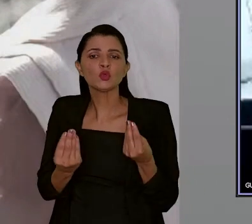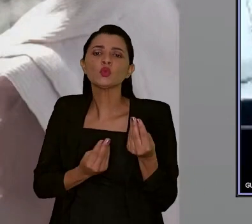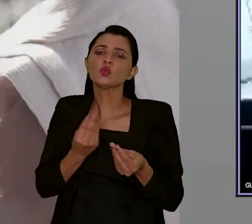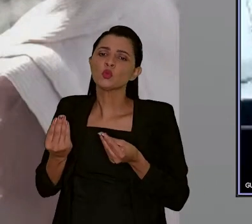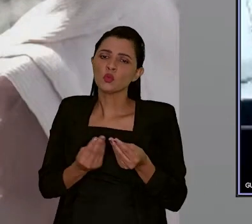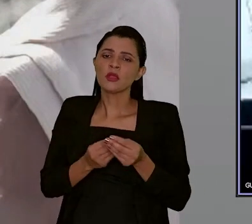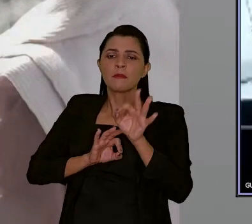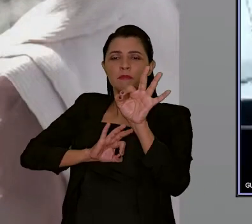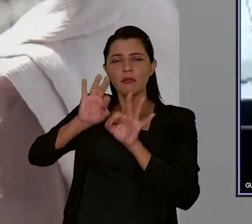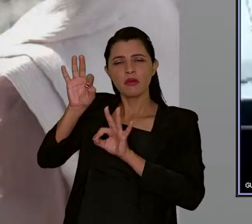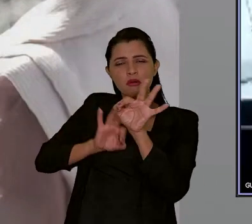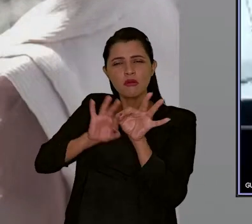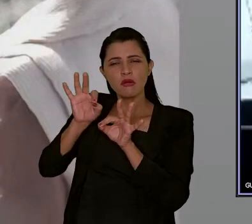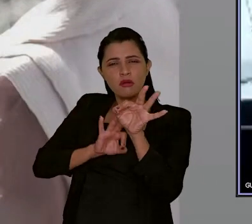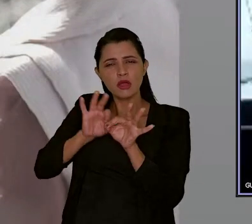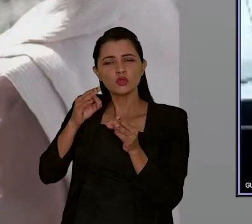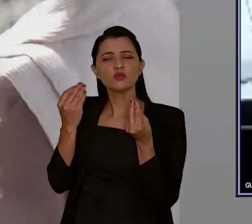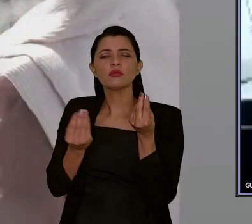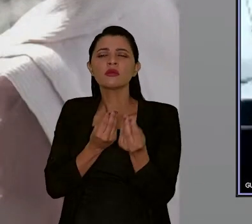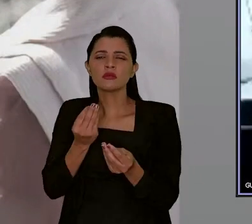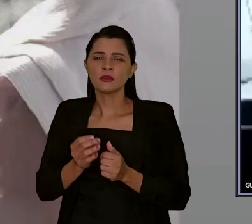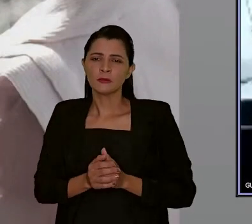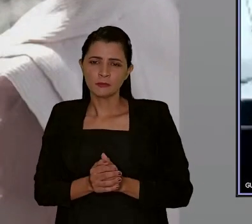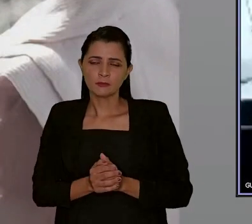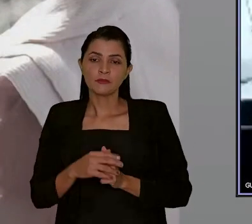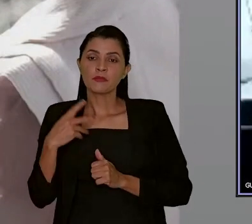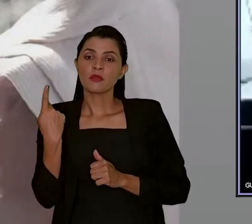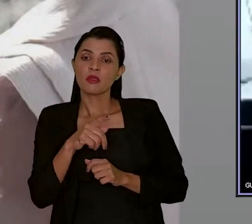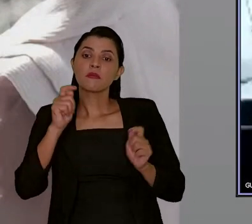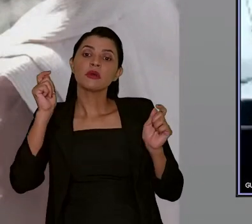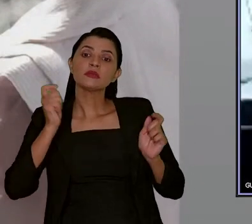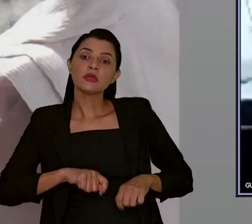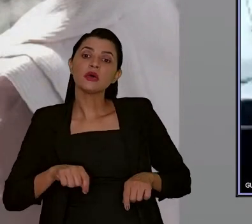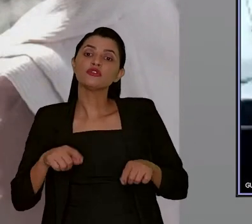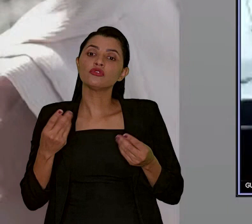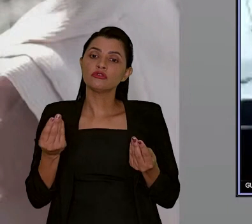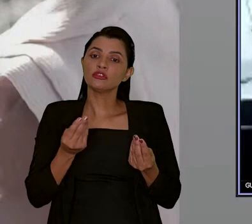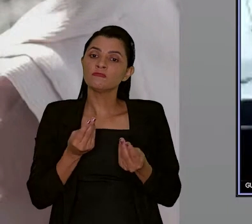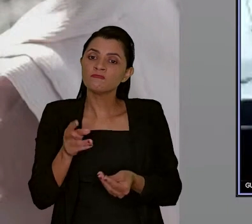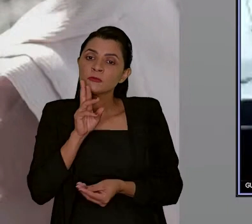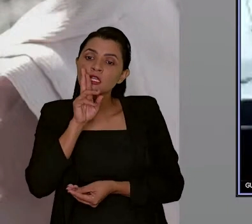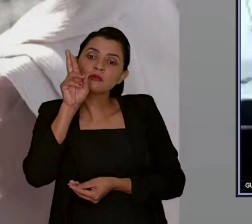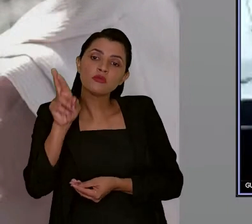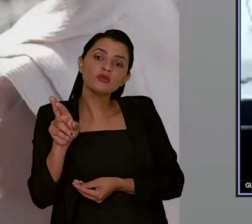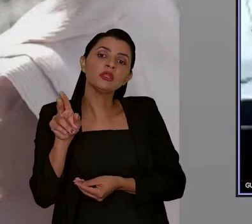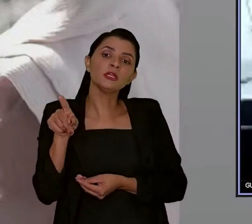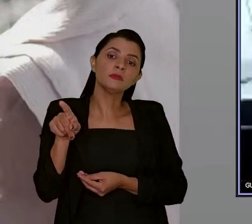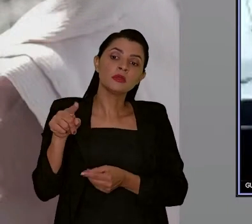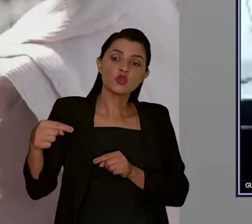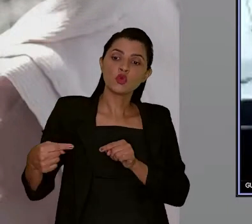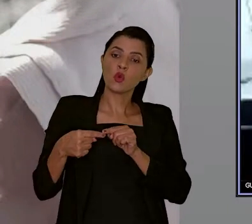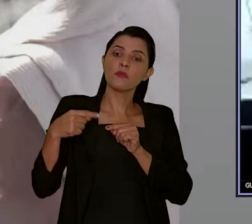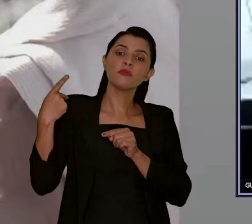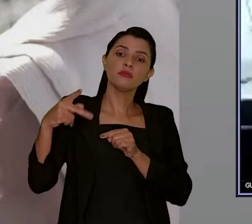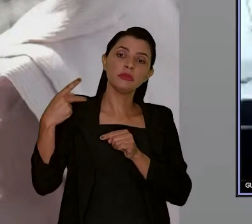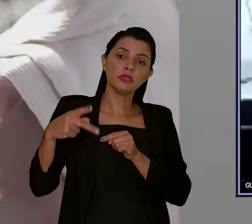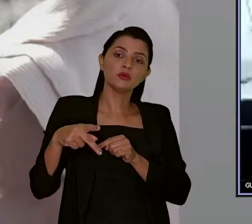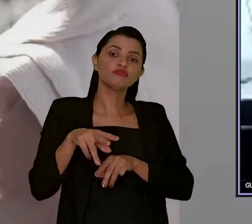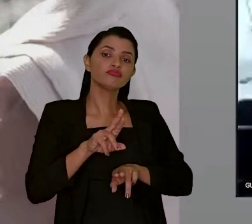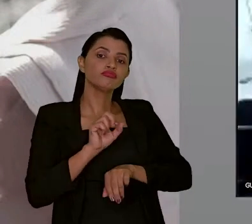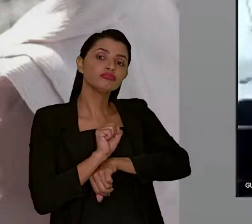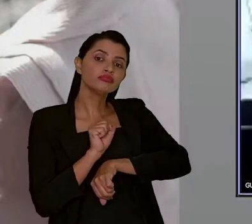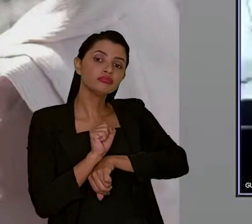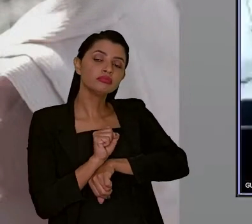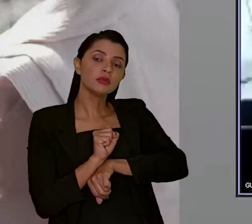preparado em condições de dar respostas de acordo com aquilo que se espera a partir do